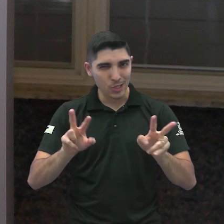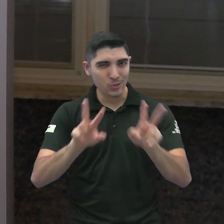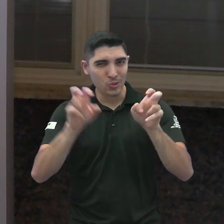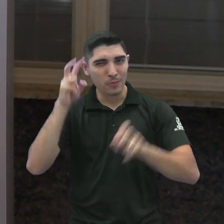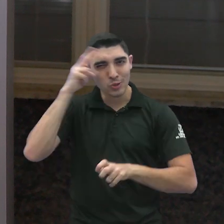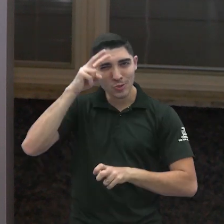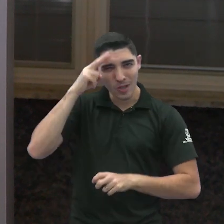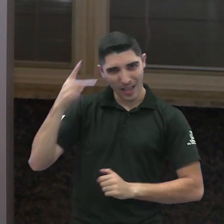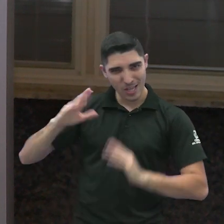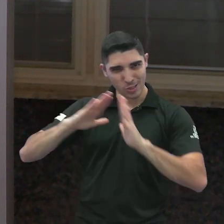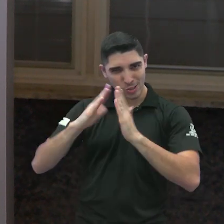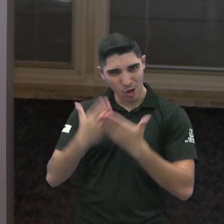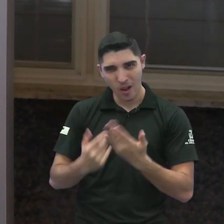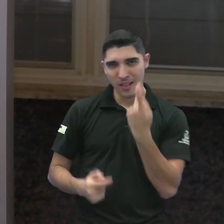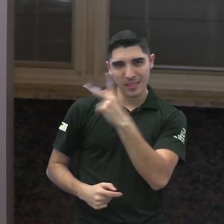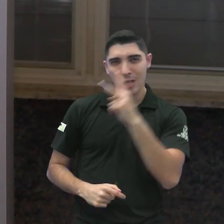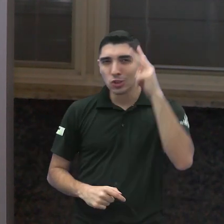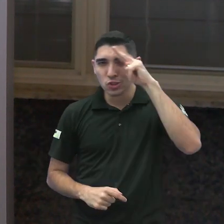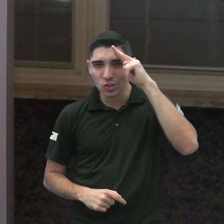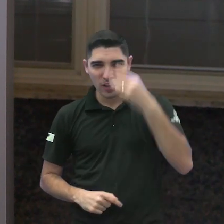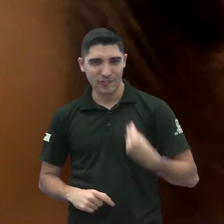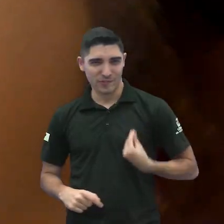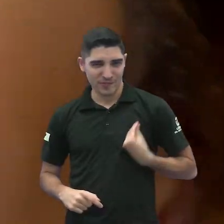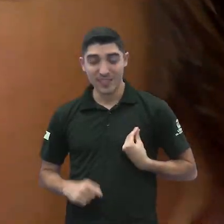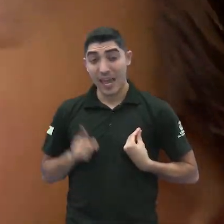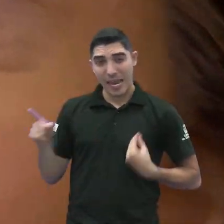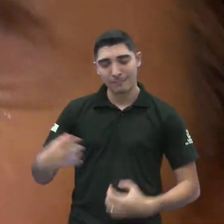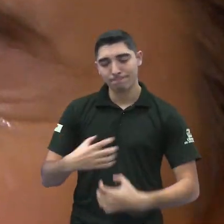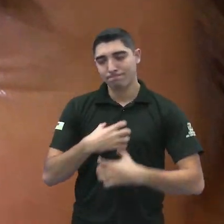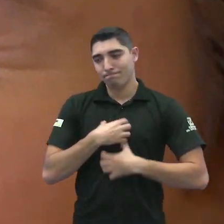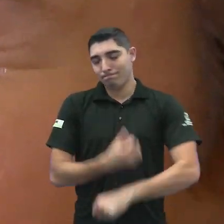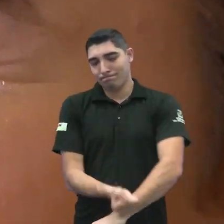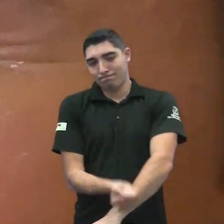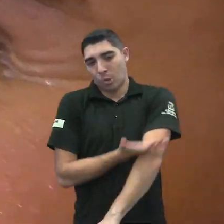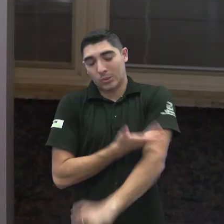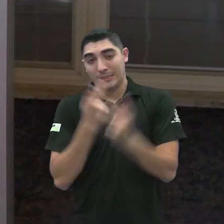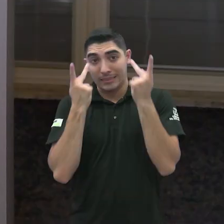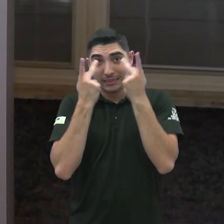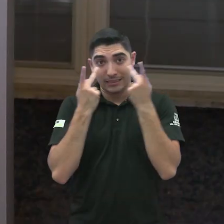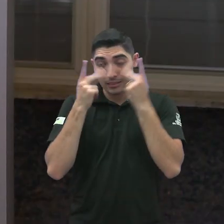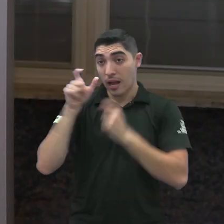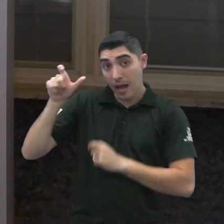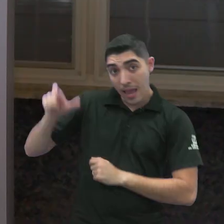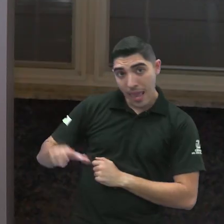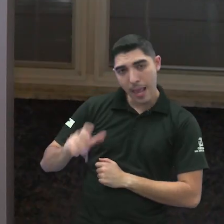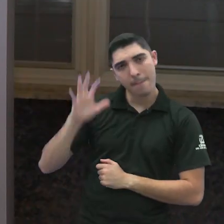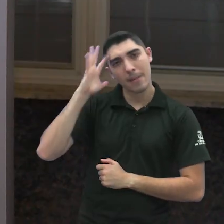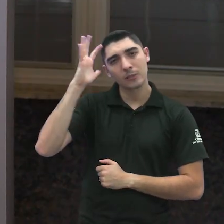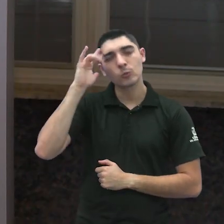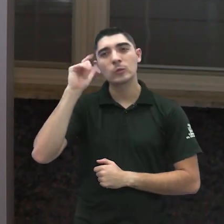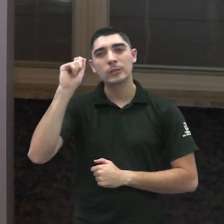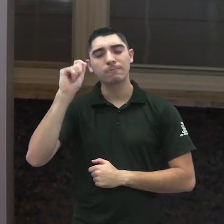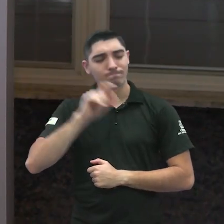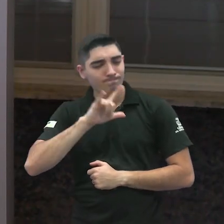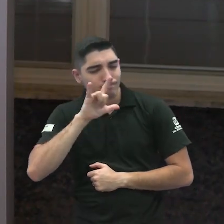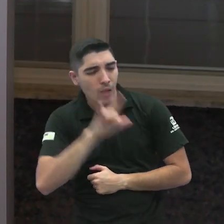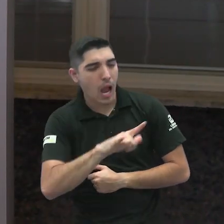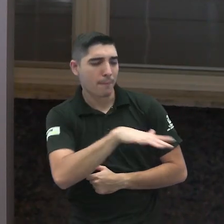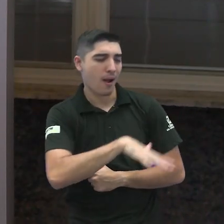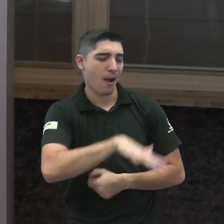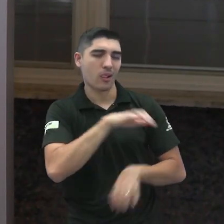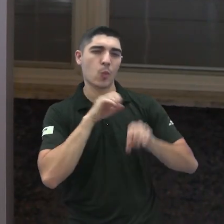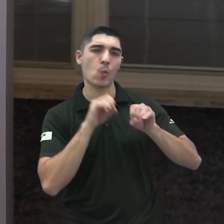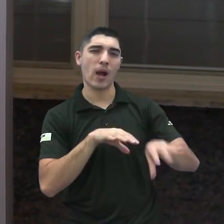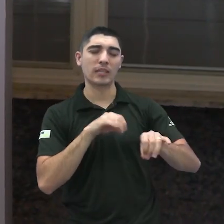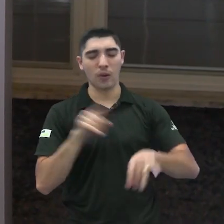sobre a sua escola e sobre a sua trajetória de vida, a Paula se emociona. Para a proprietária, o amor pela educação fez